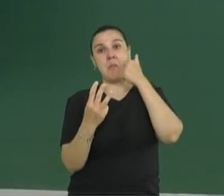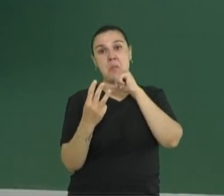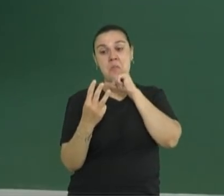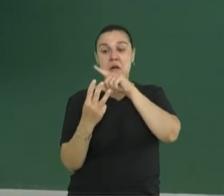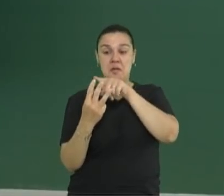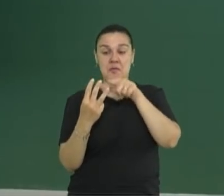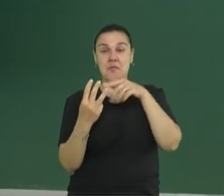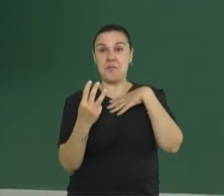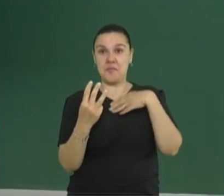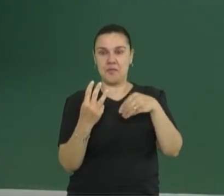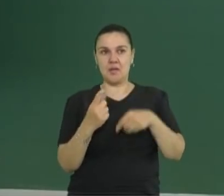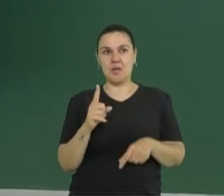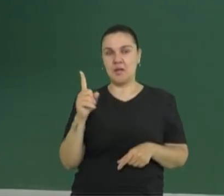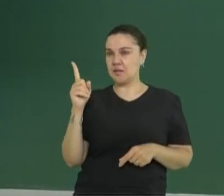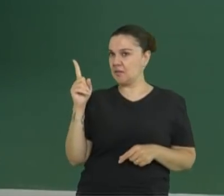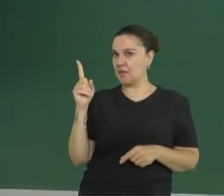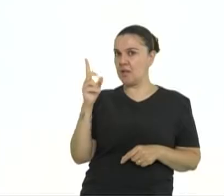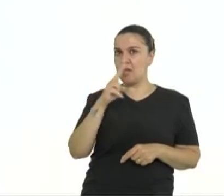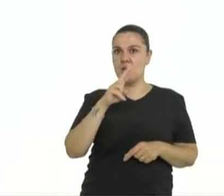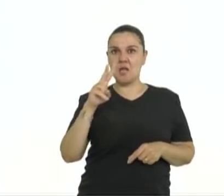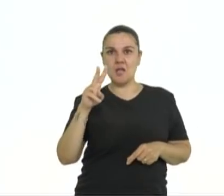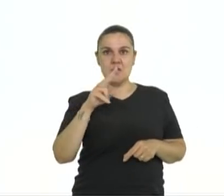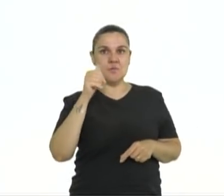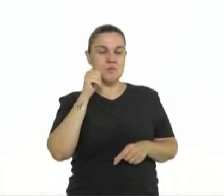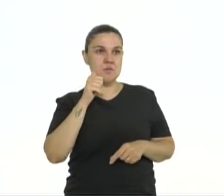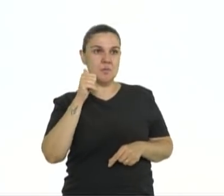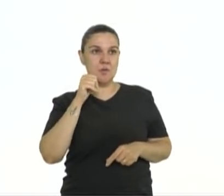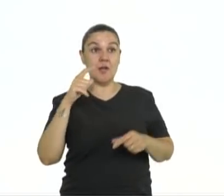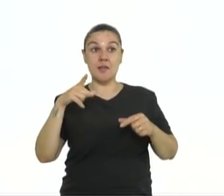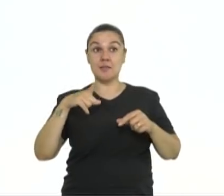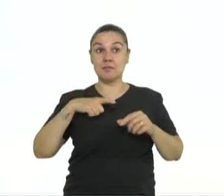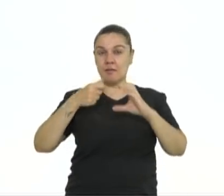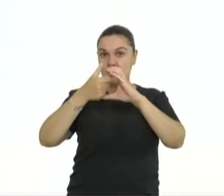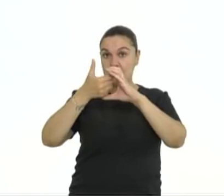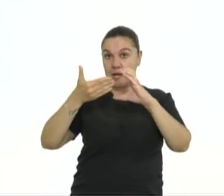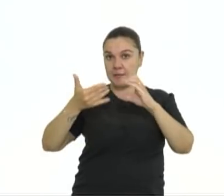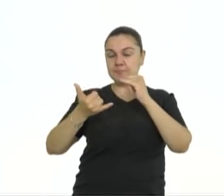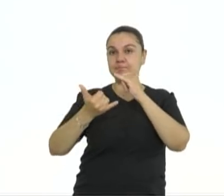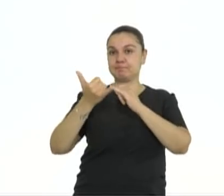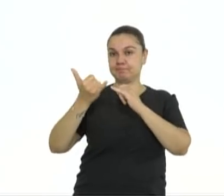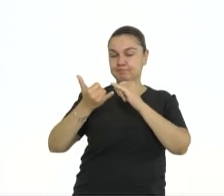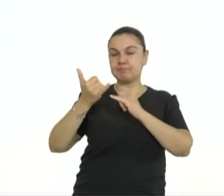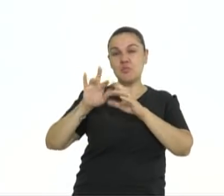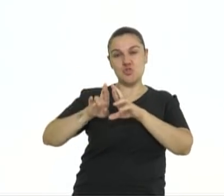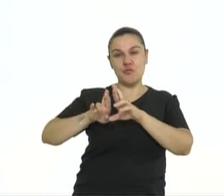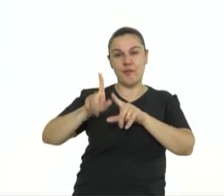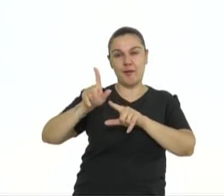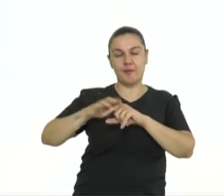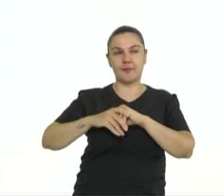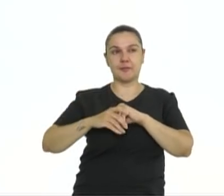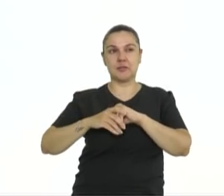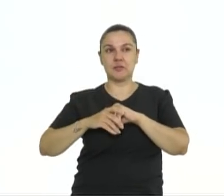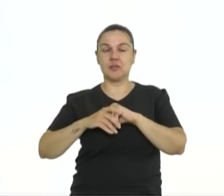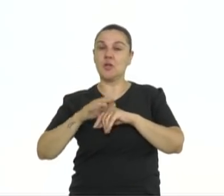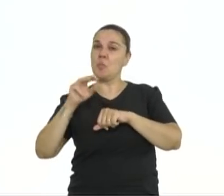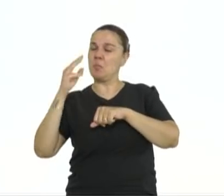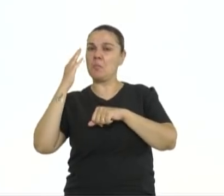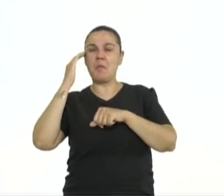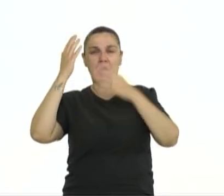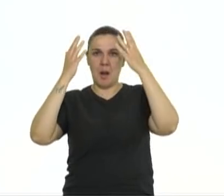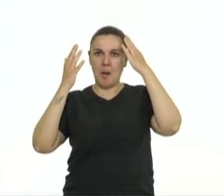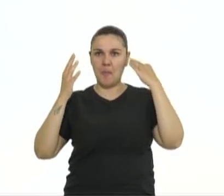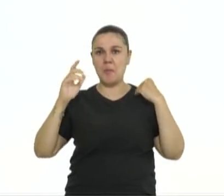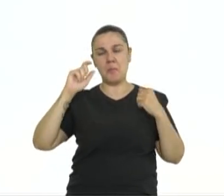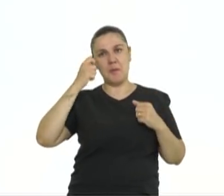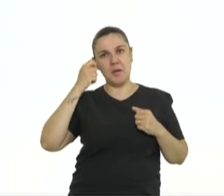filhas. Aqui a gente repara que essas duas moças têm características particulares, peculiares. Uma é morena,